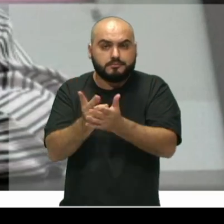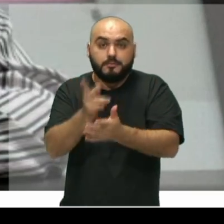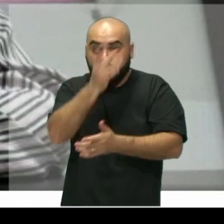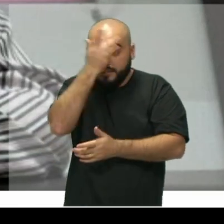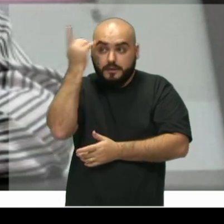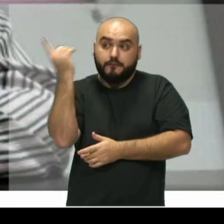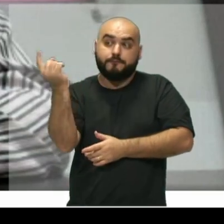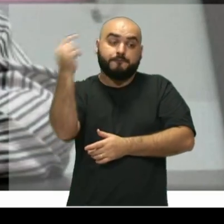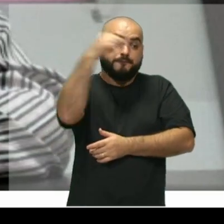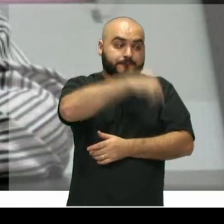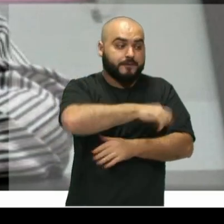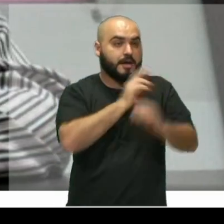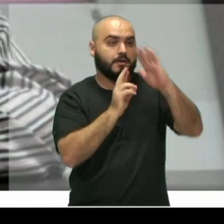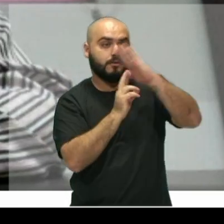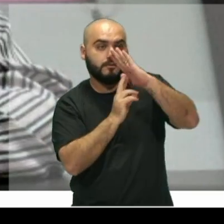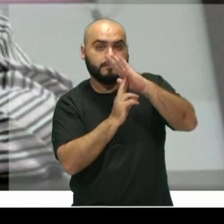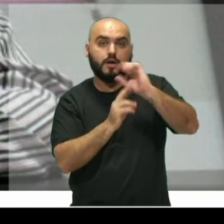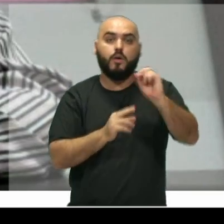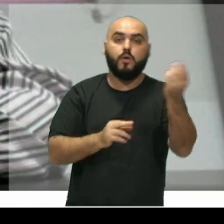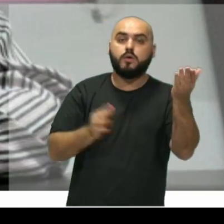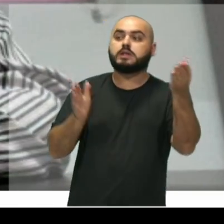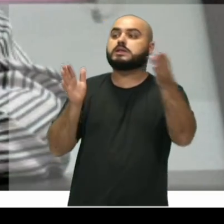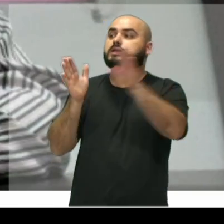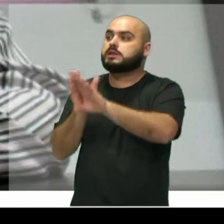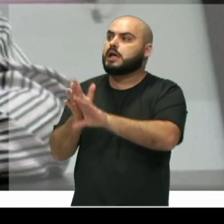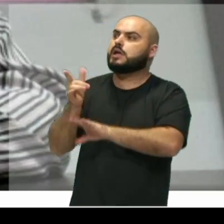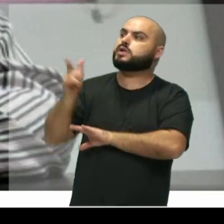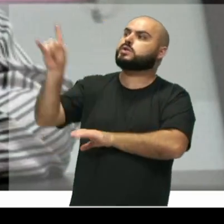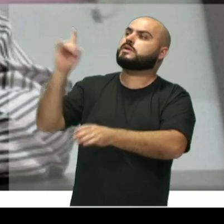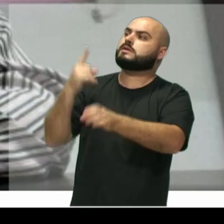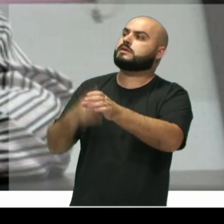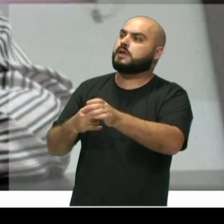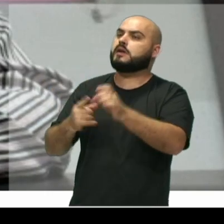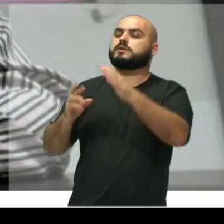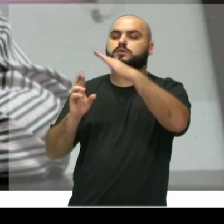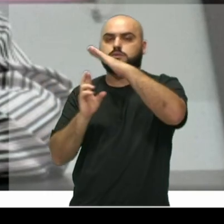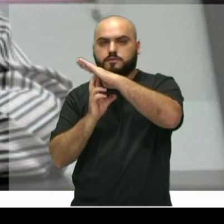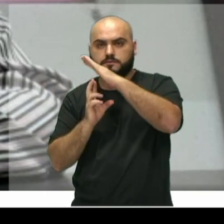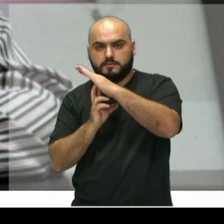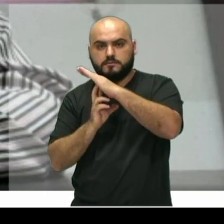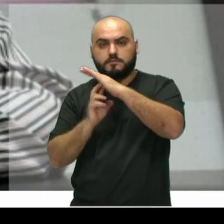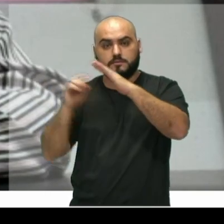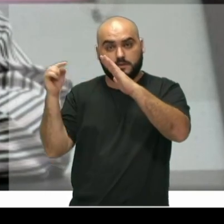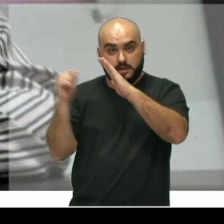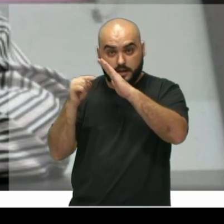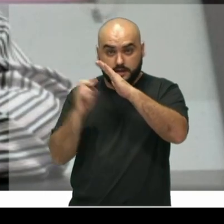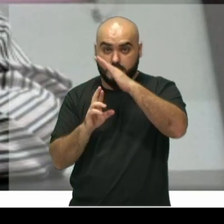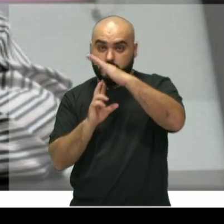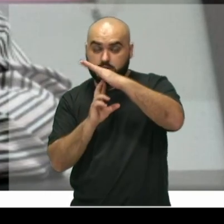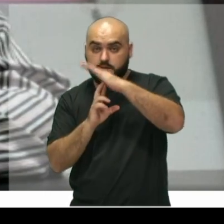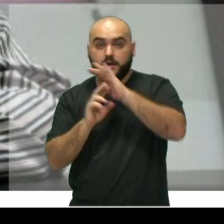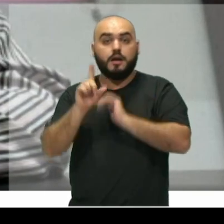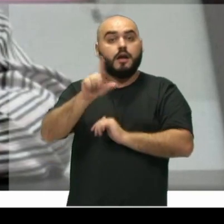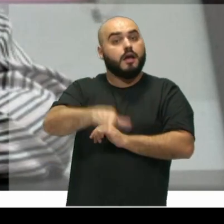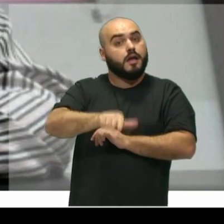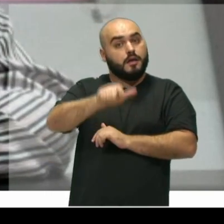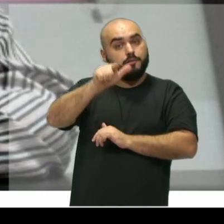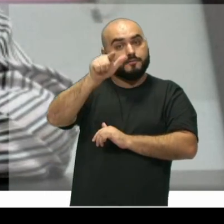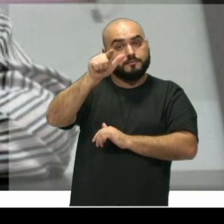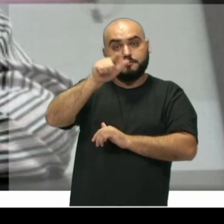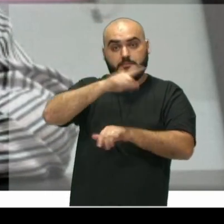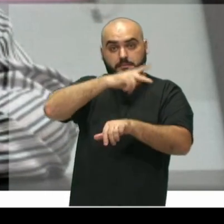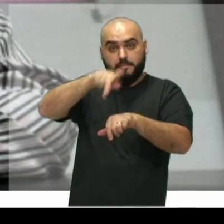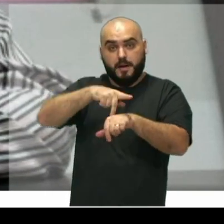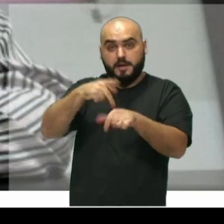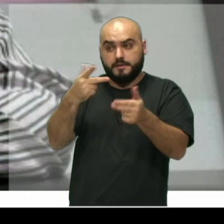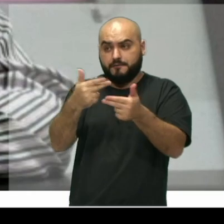rodoviária ou chegando de outro local, e prejudica até porque a nossa rodoviária é um terminal rodoviário internacional, mas eu entendo que ela